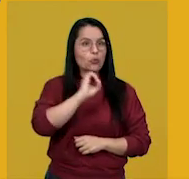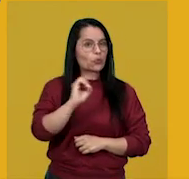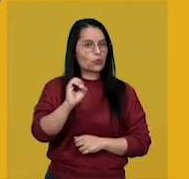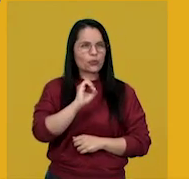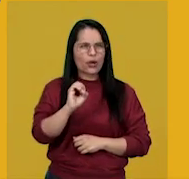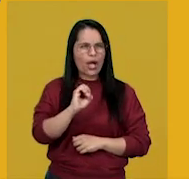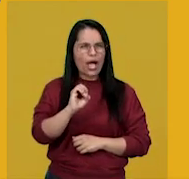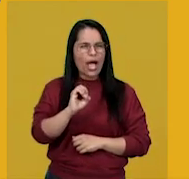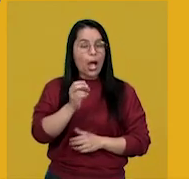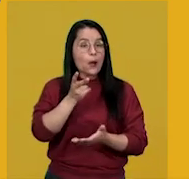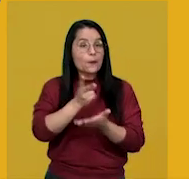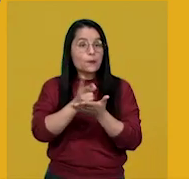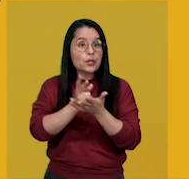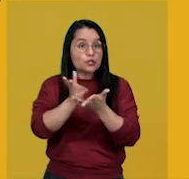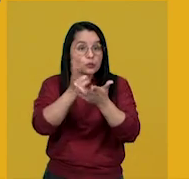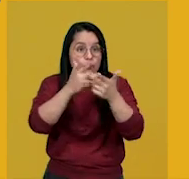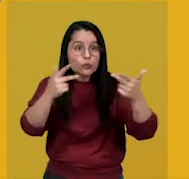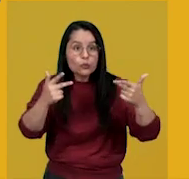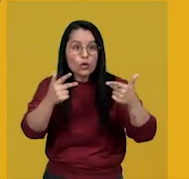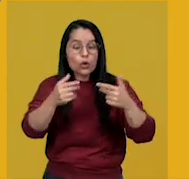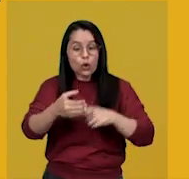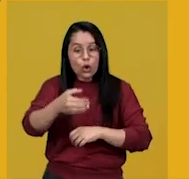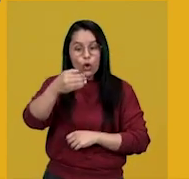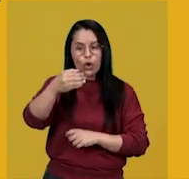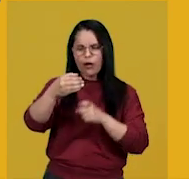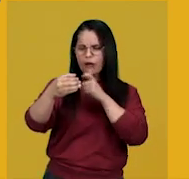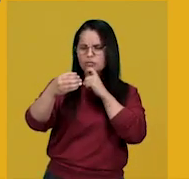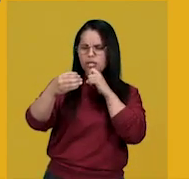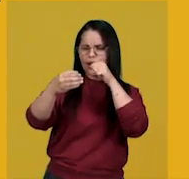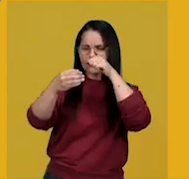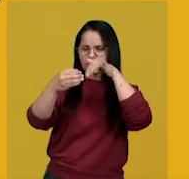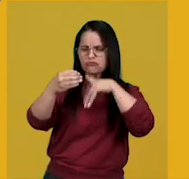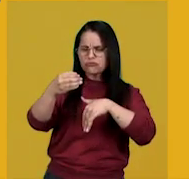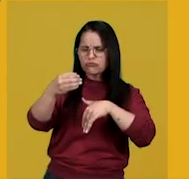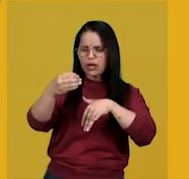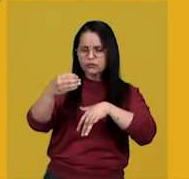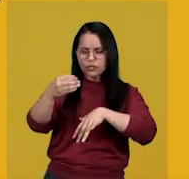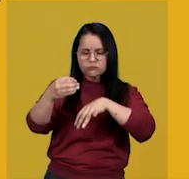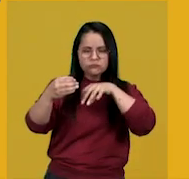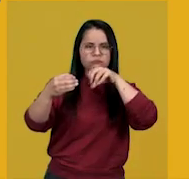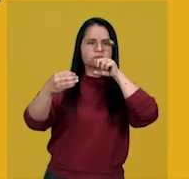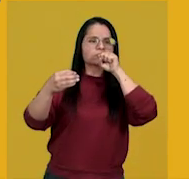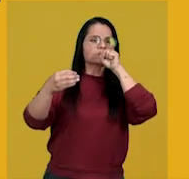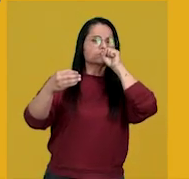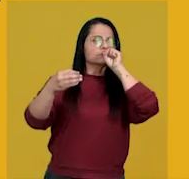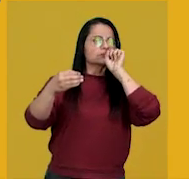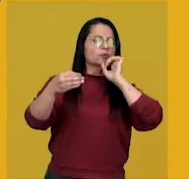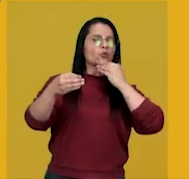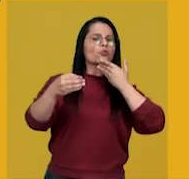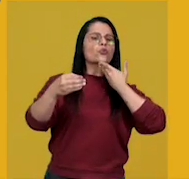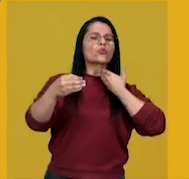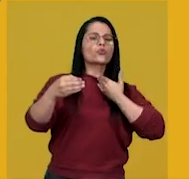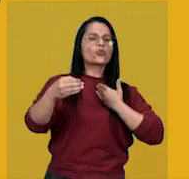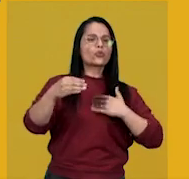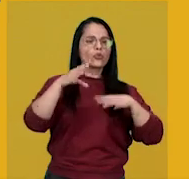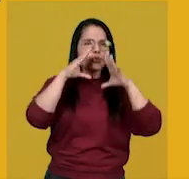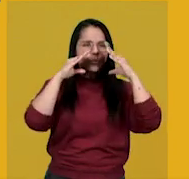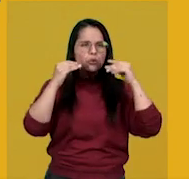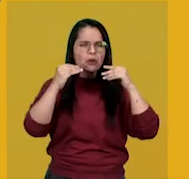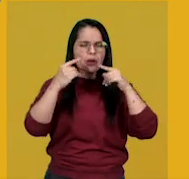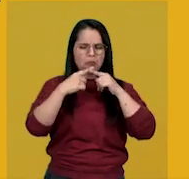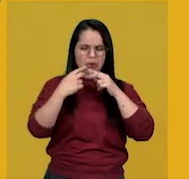água gelada suado, nos faz respirar tranquilamente. O que uma coisa tem a ver com a